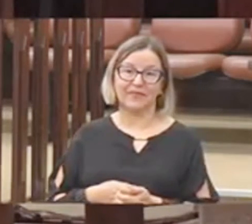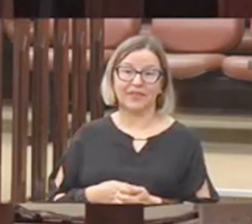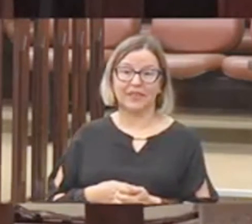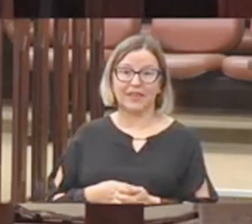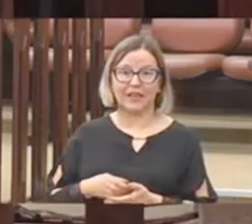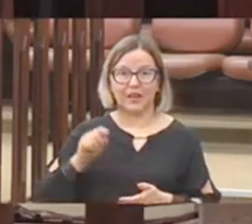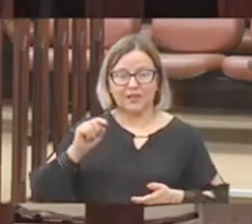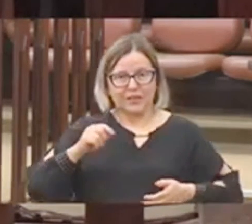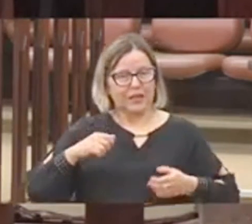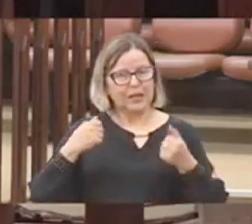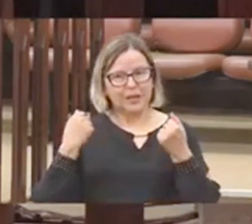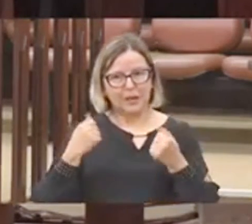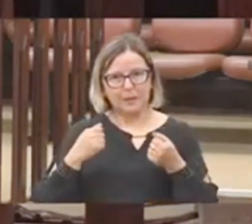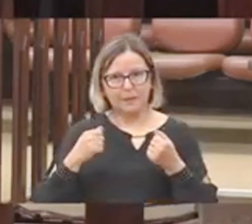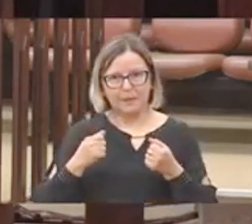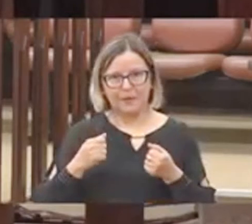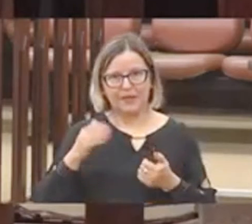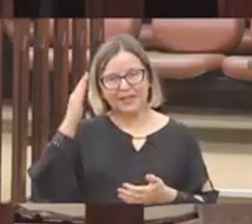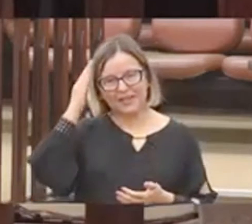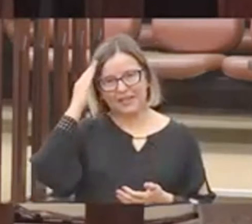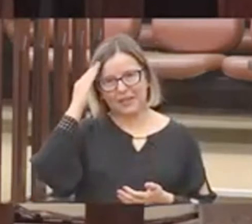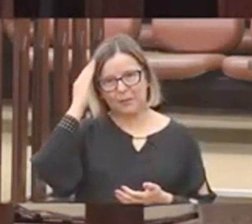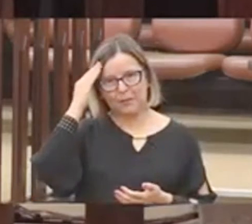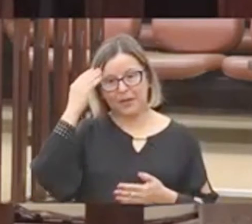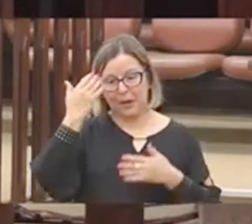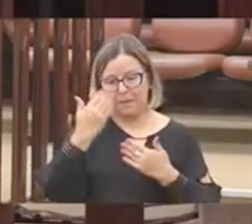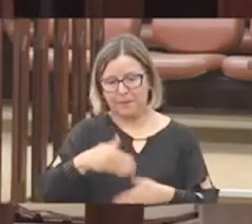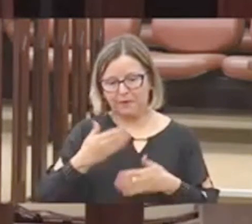sobre esta perspectiva de Tiago.